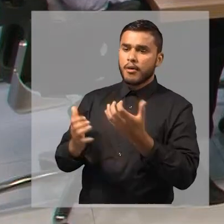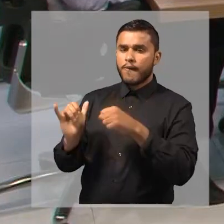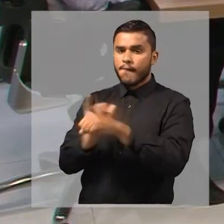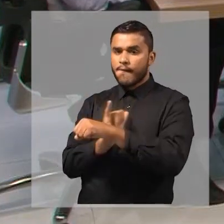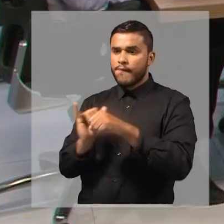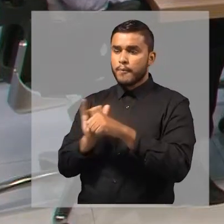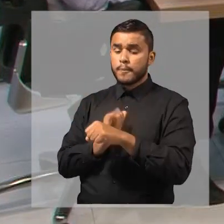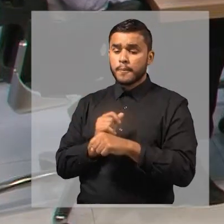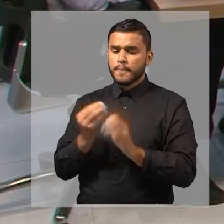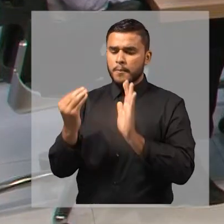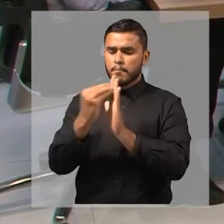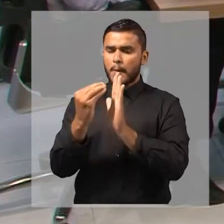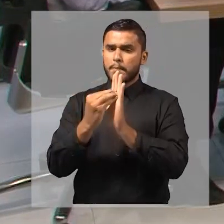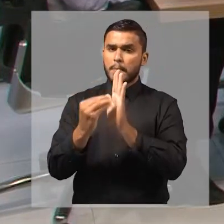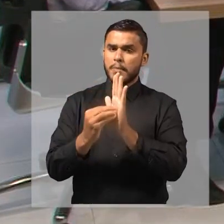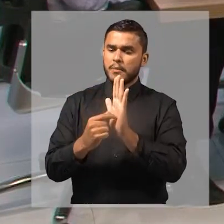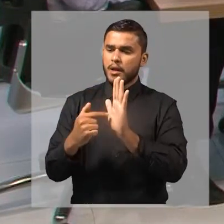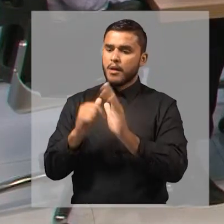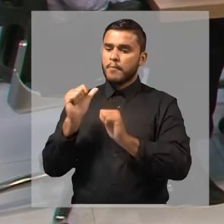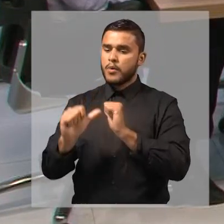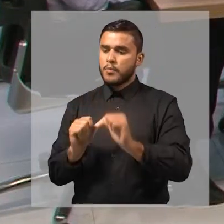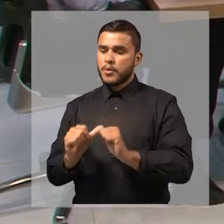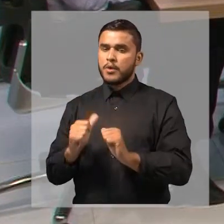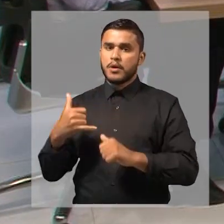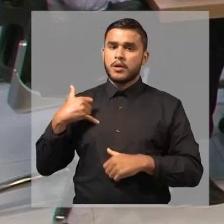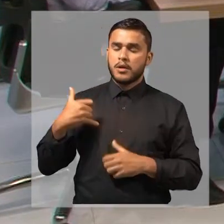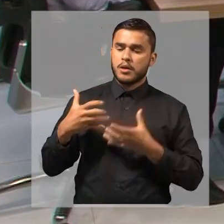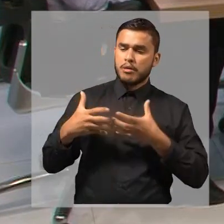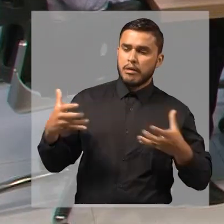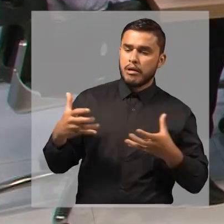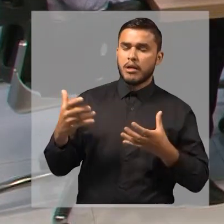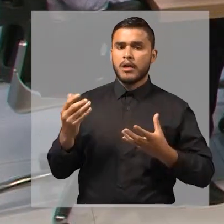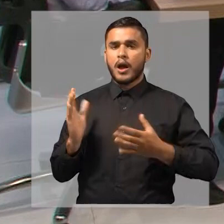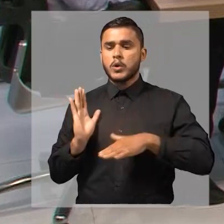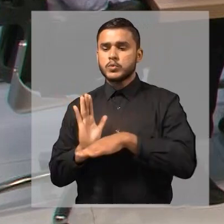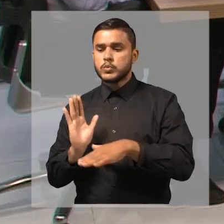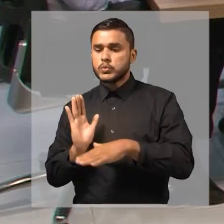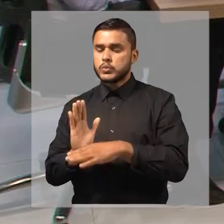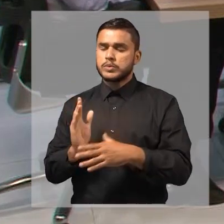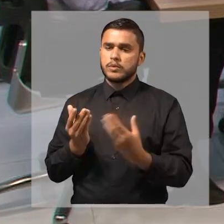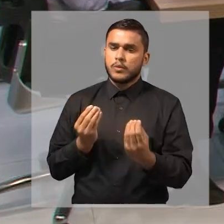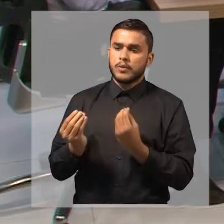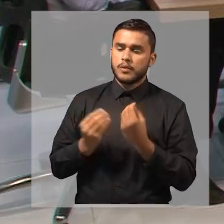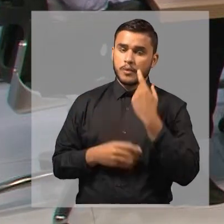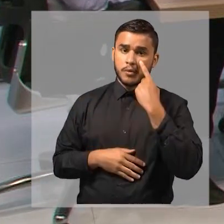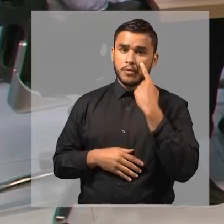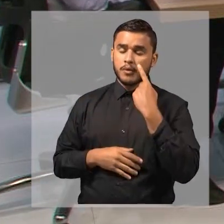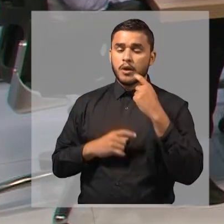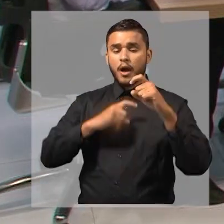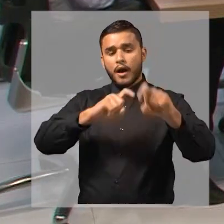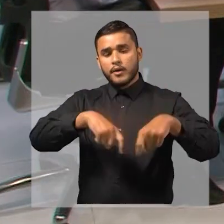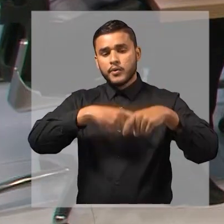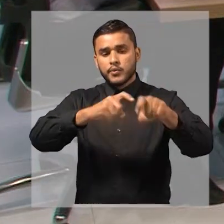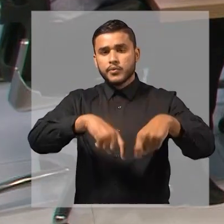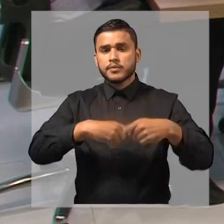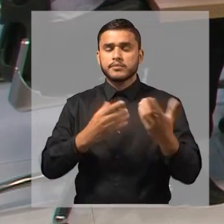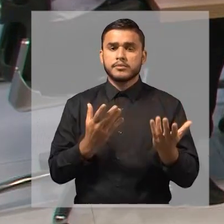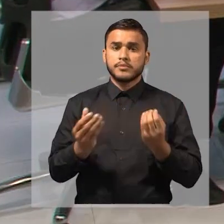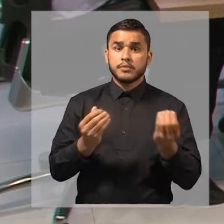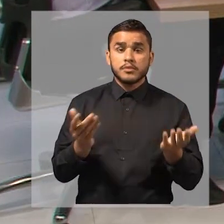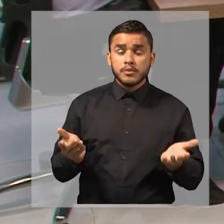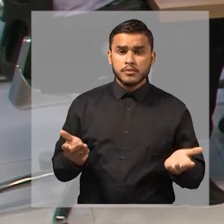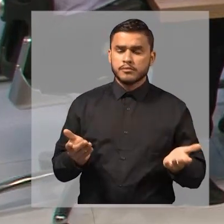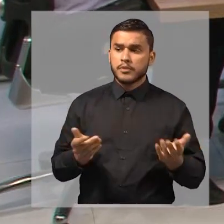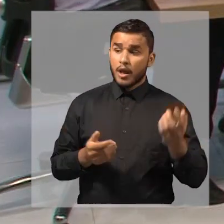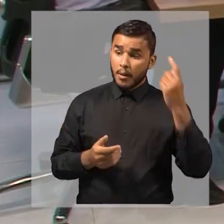querem mexer no programa nessa questão dos velhinhos, de não reduzir isso e aquilo, dos agricultores. Não, quer